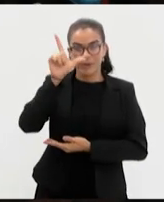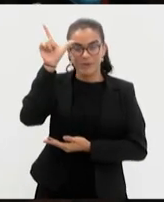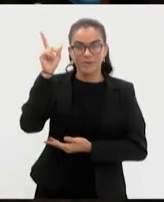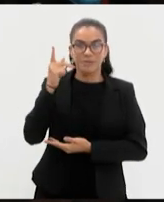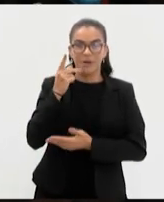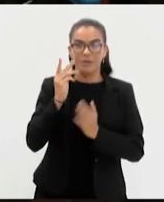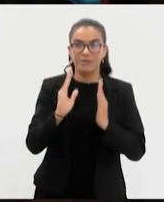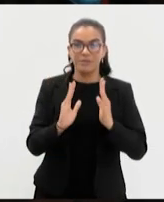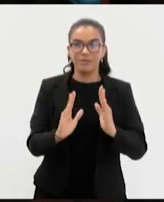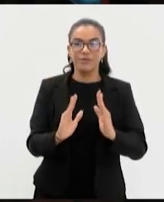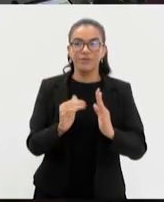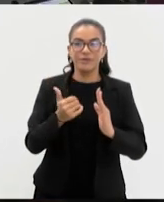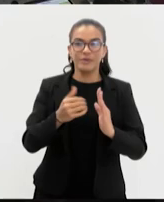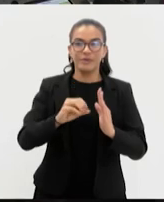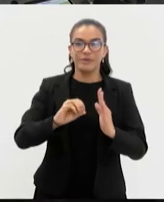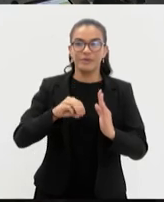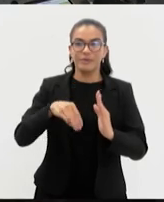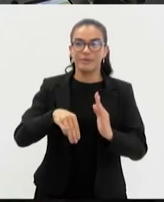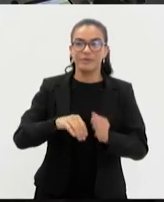10